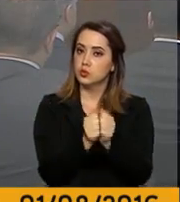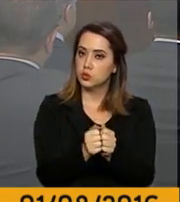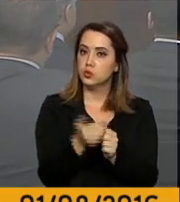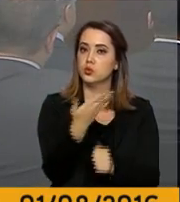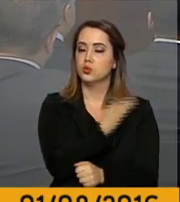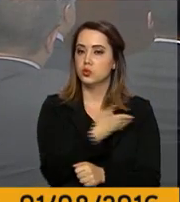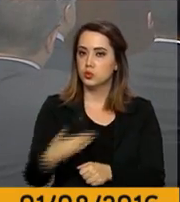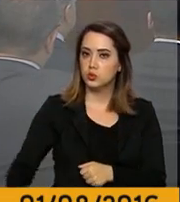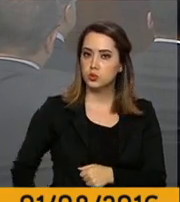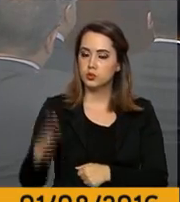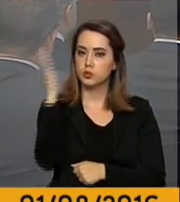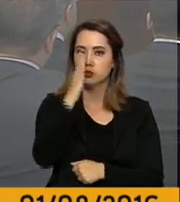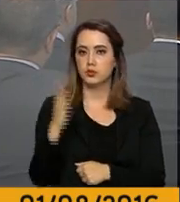abrir novos empregos nesta